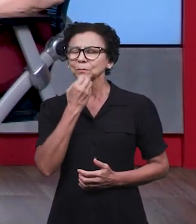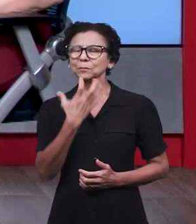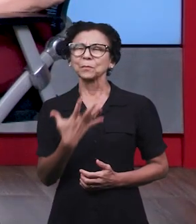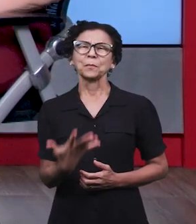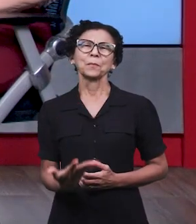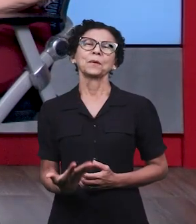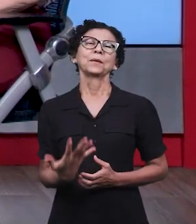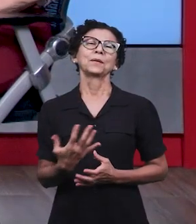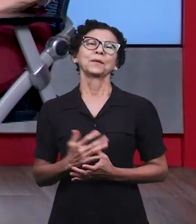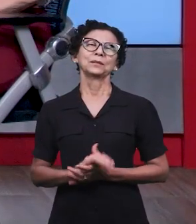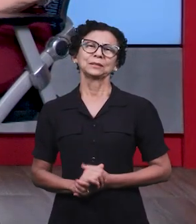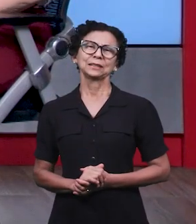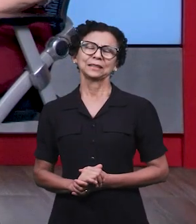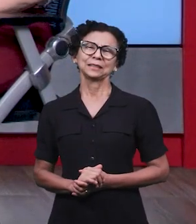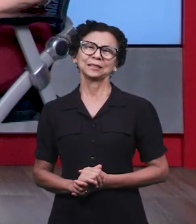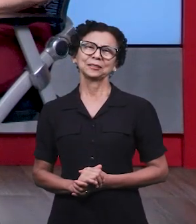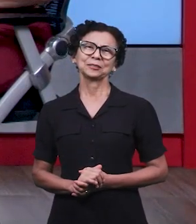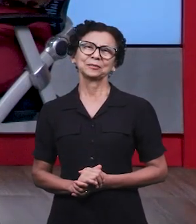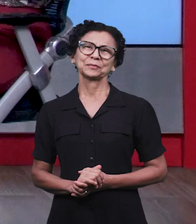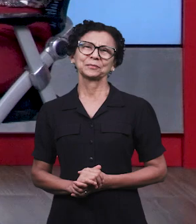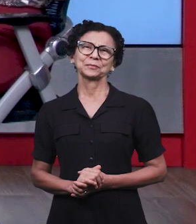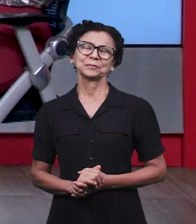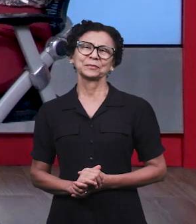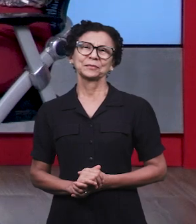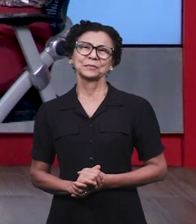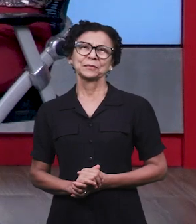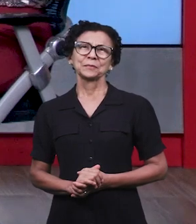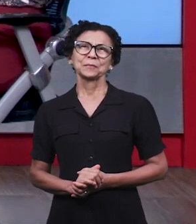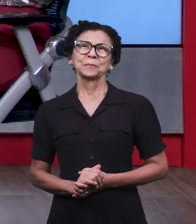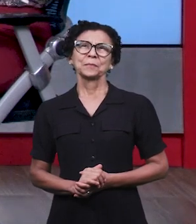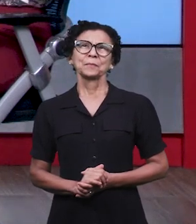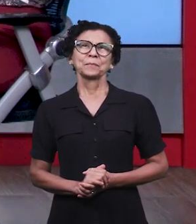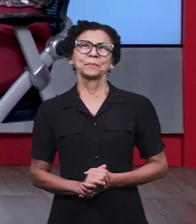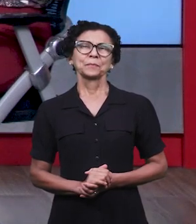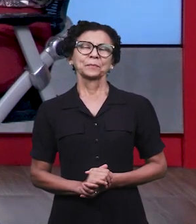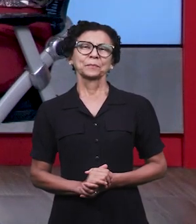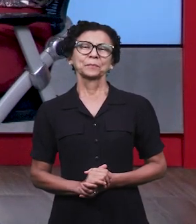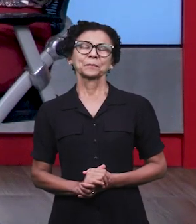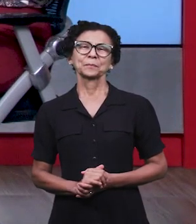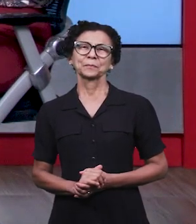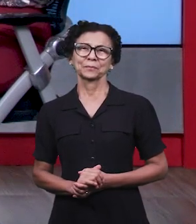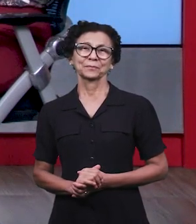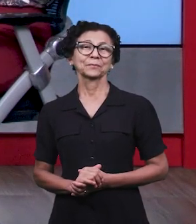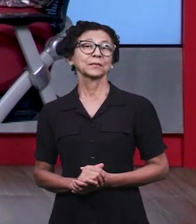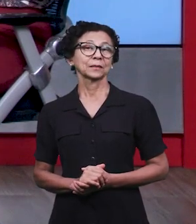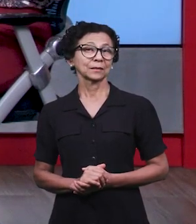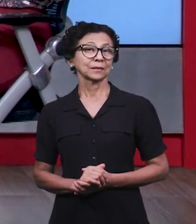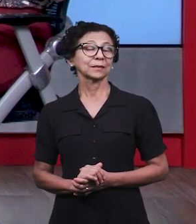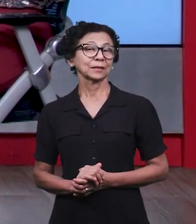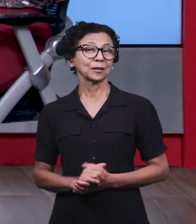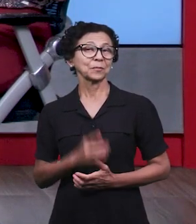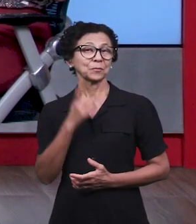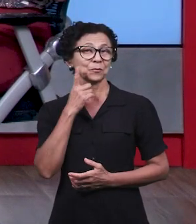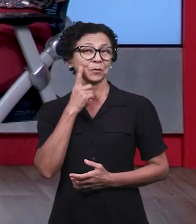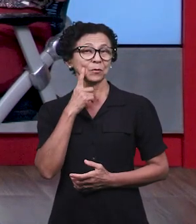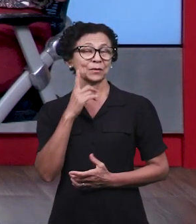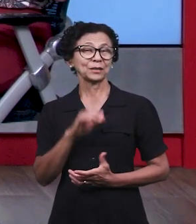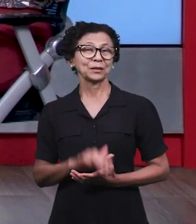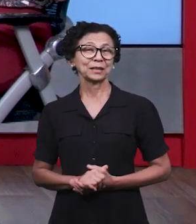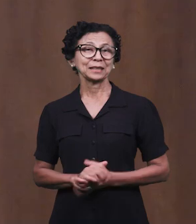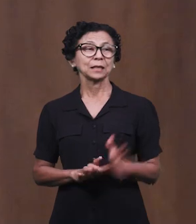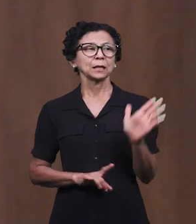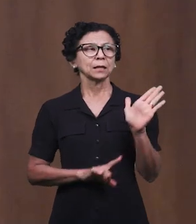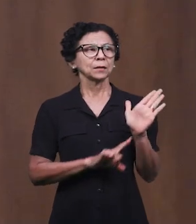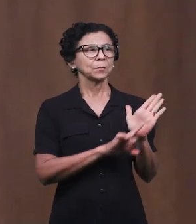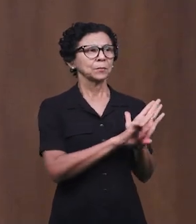estarmos aqui e vamos para o que é a importância, não é mesmo? Que são as perguntas, doutora